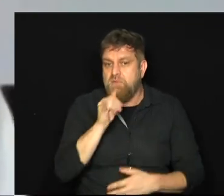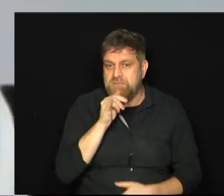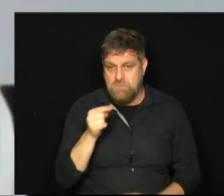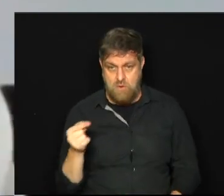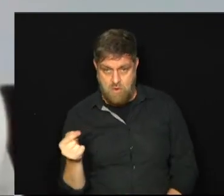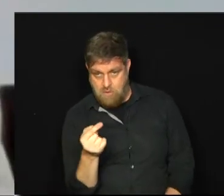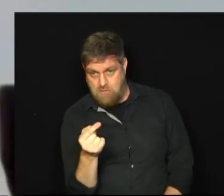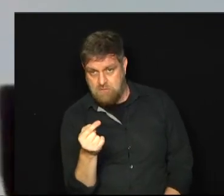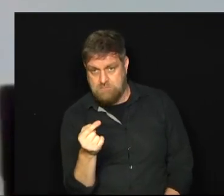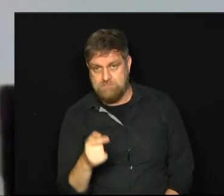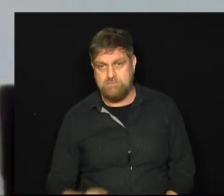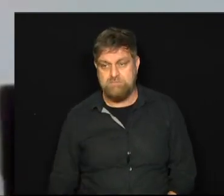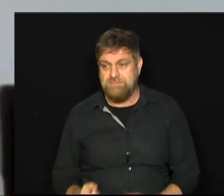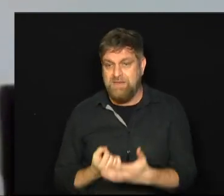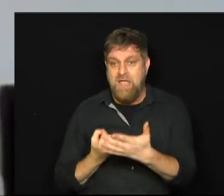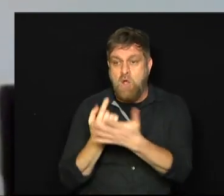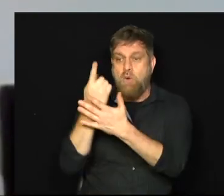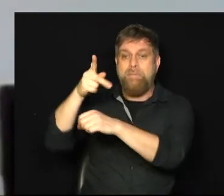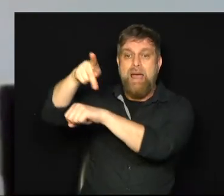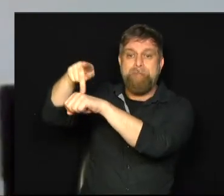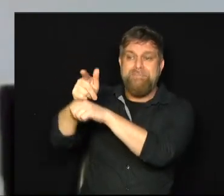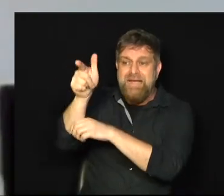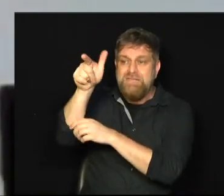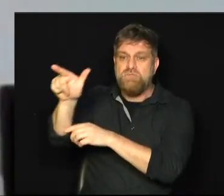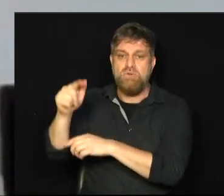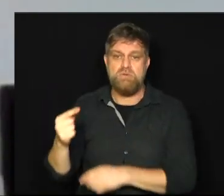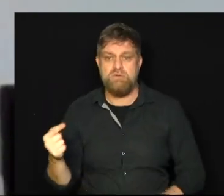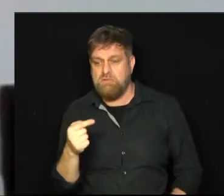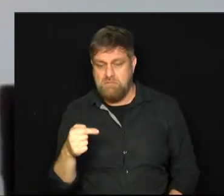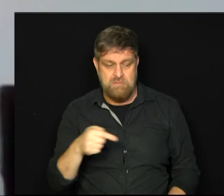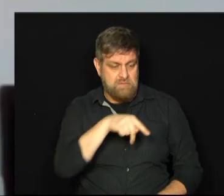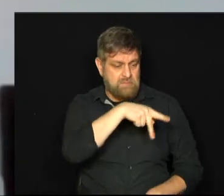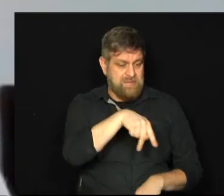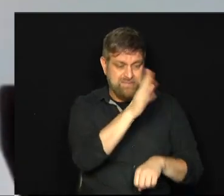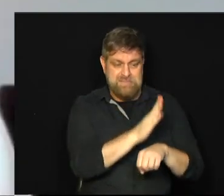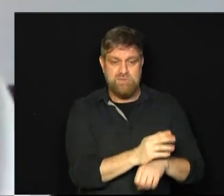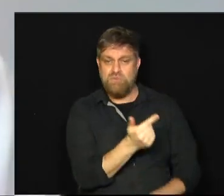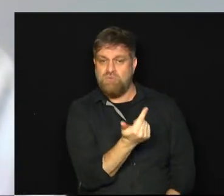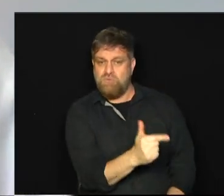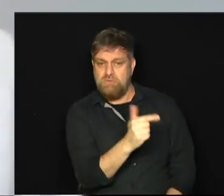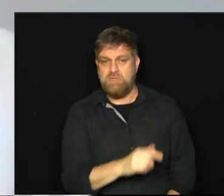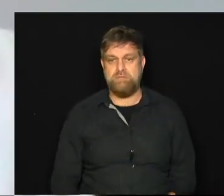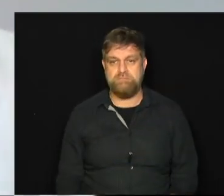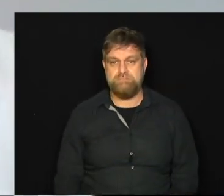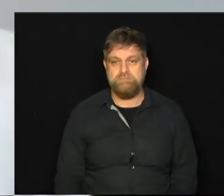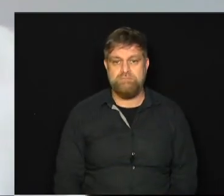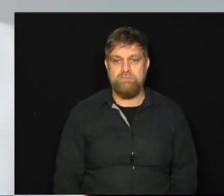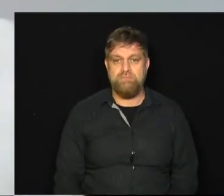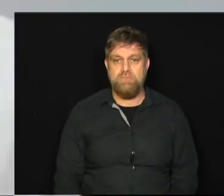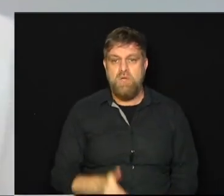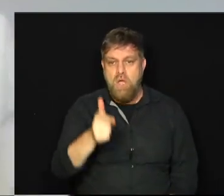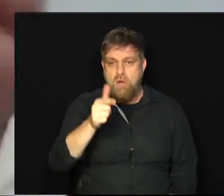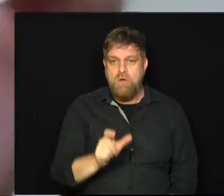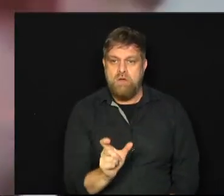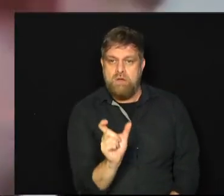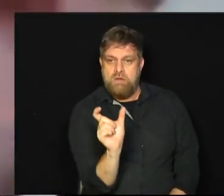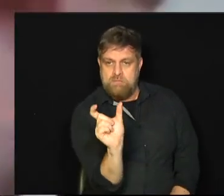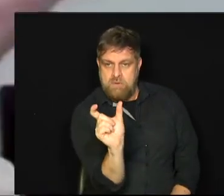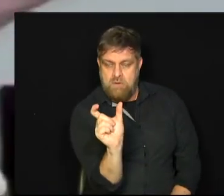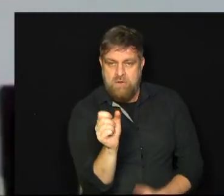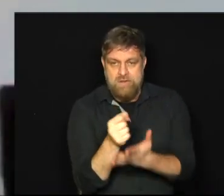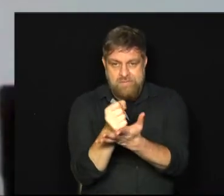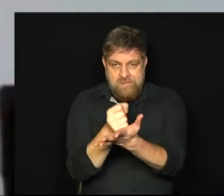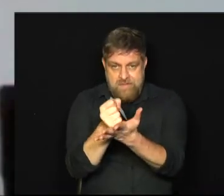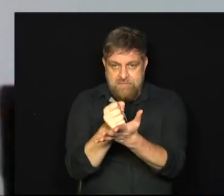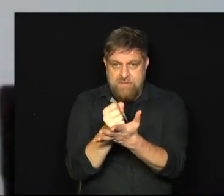a gente tem que importar um remedinho chamado Lisodrem, porque não tem no Brasil. Uhum. Nós temos que importar um